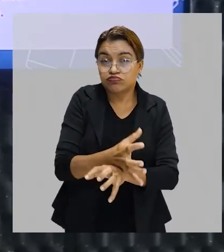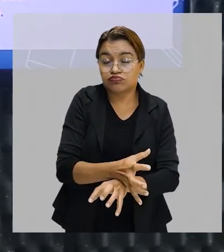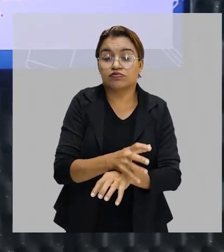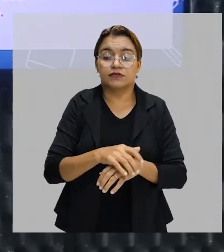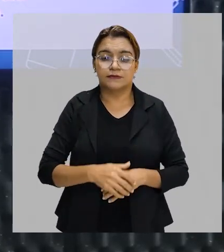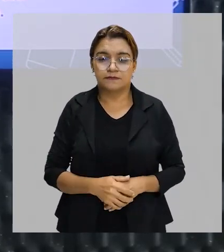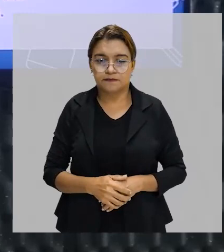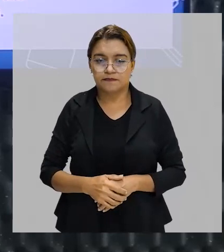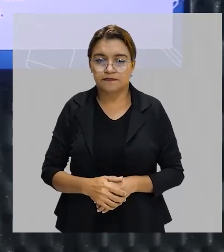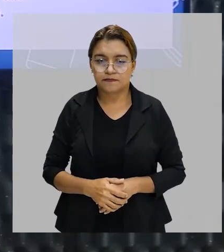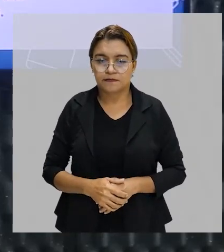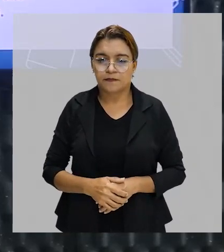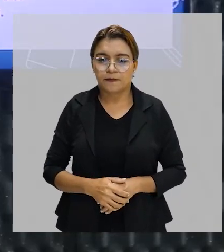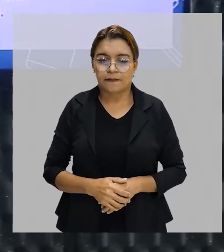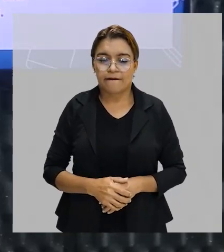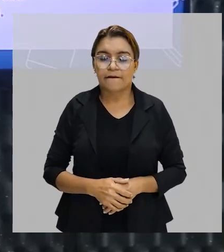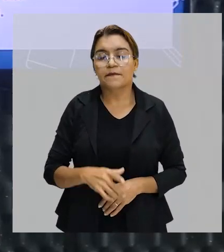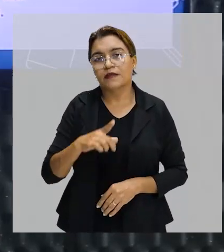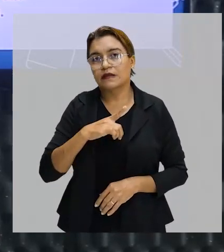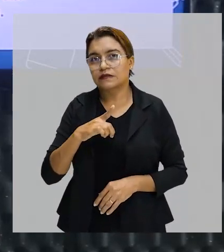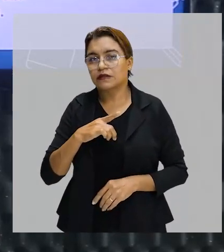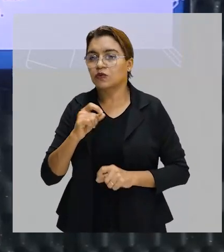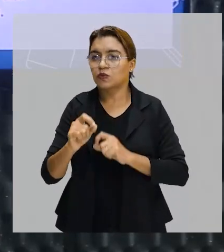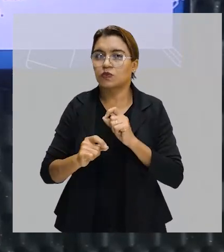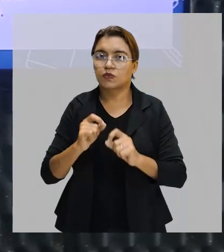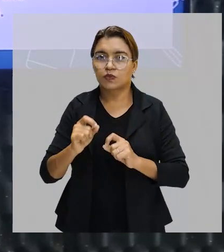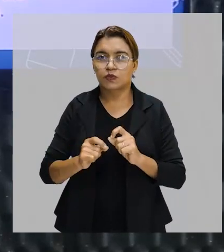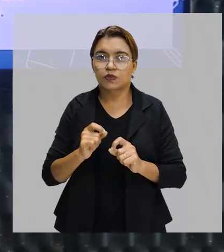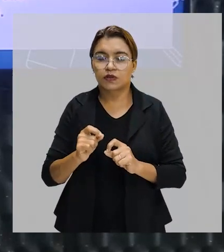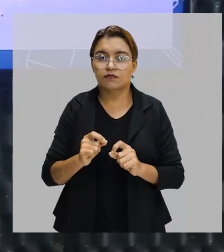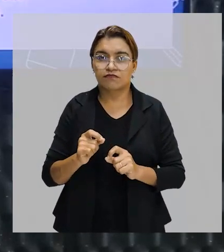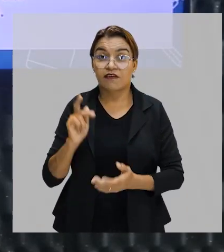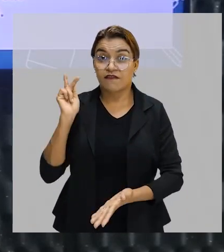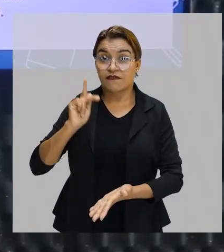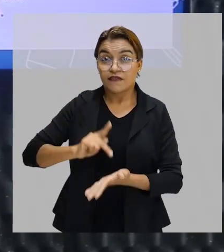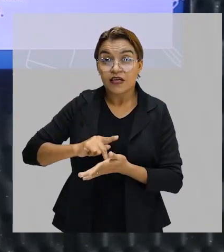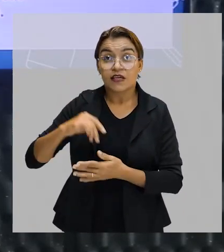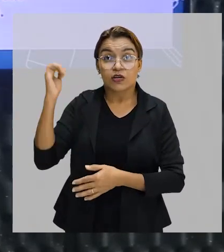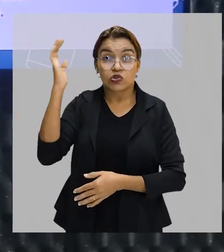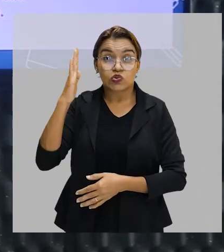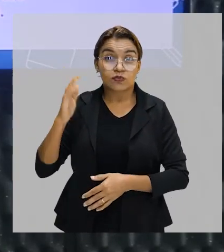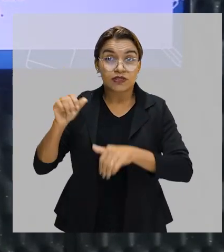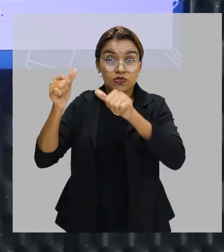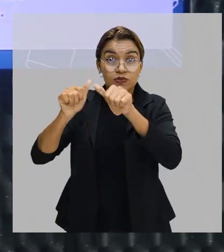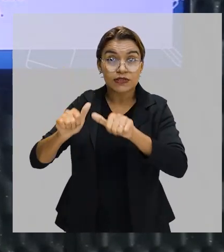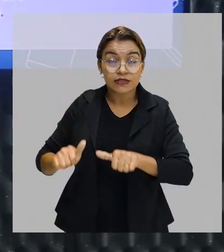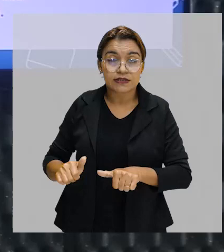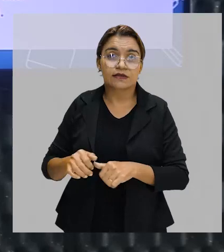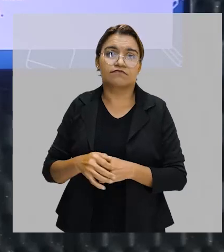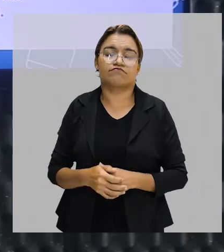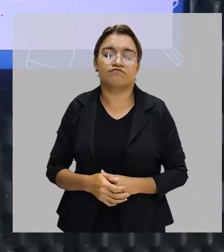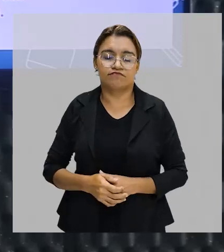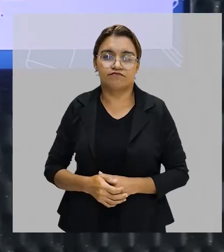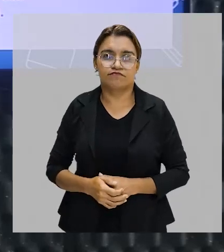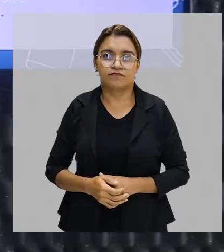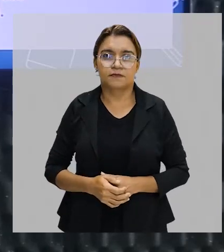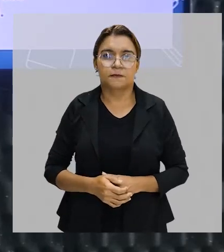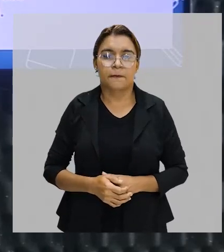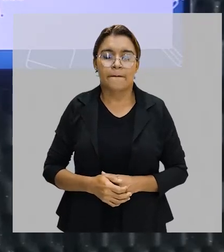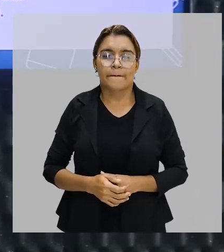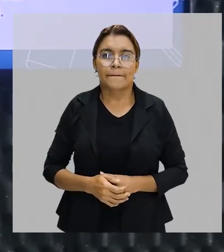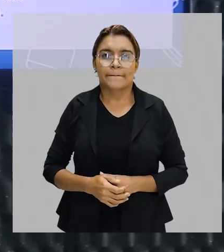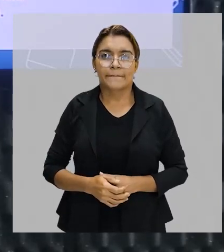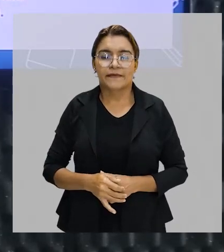espírito científico, sendo analisados aspectos da realidade brasileira. Não. Sendo